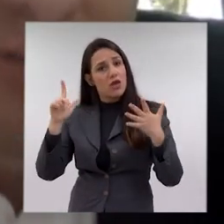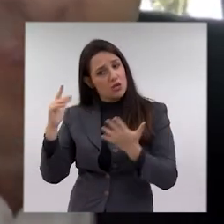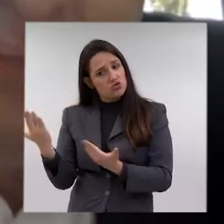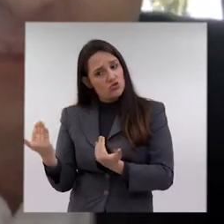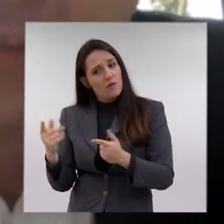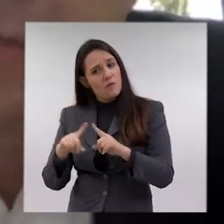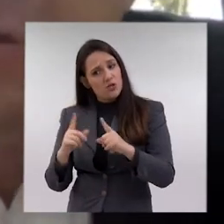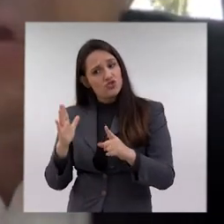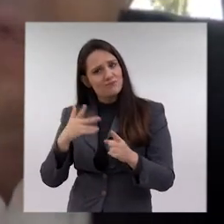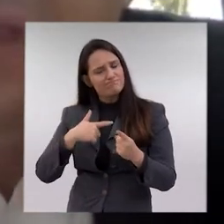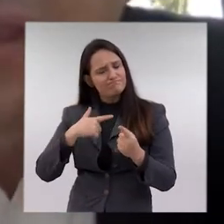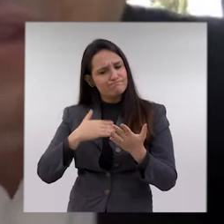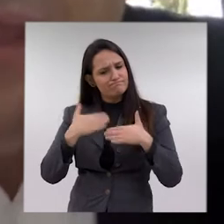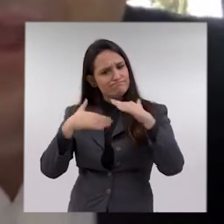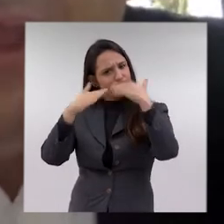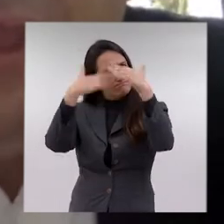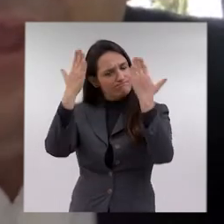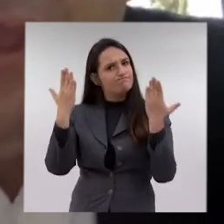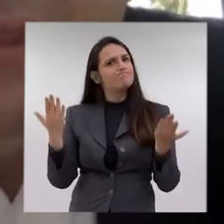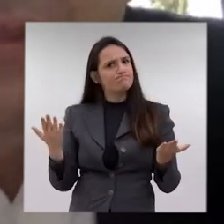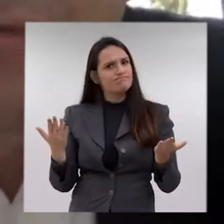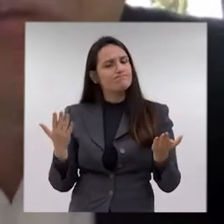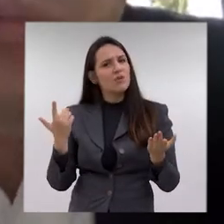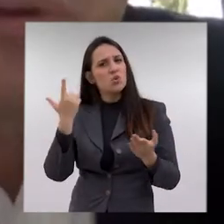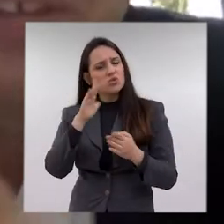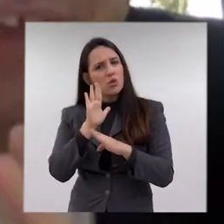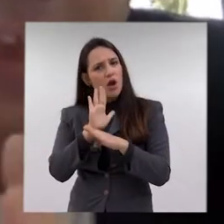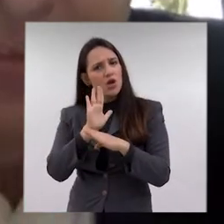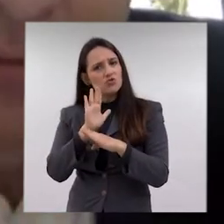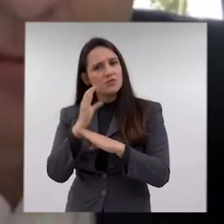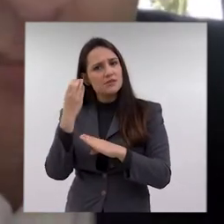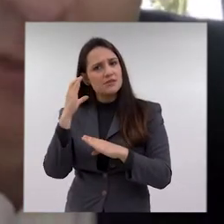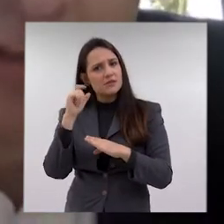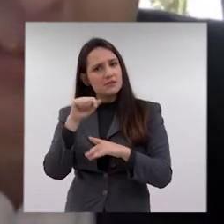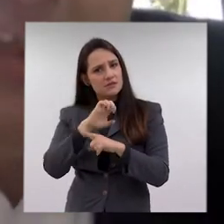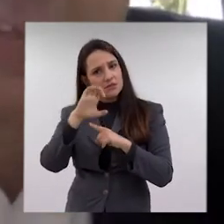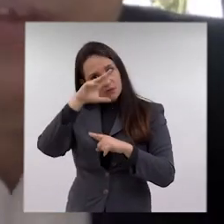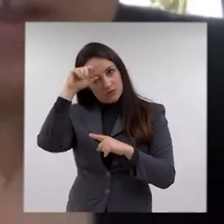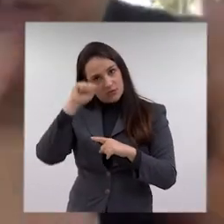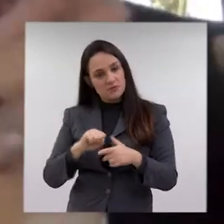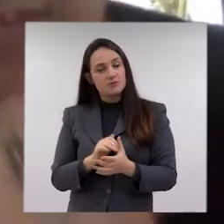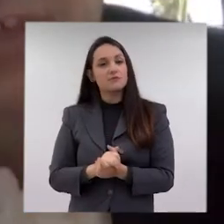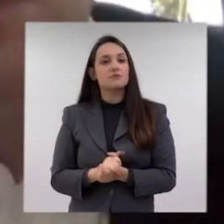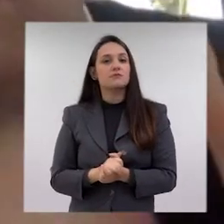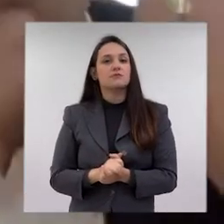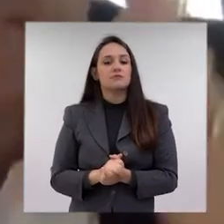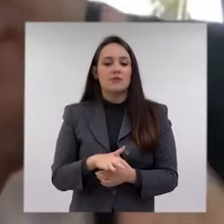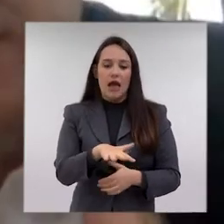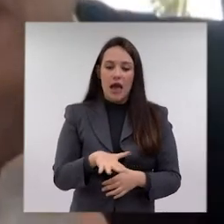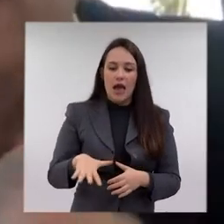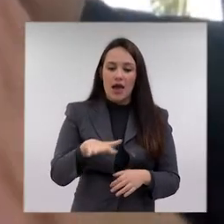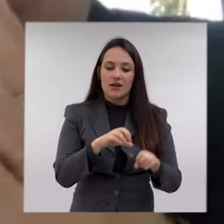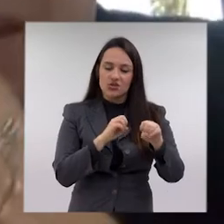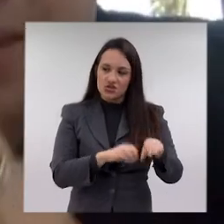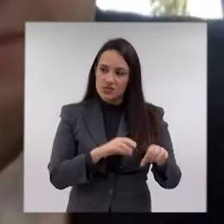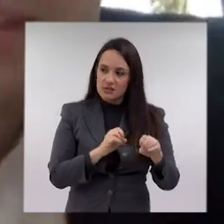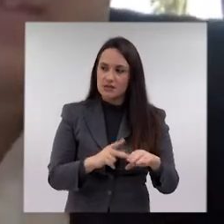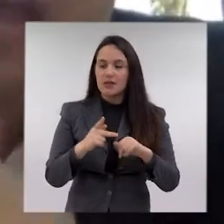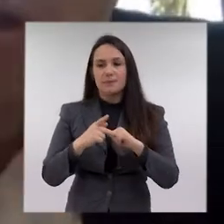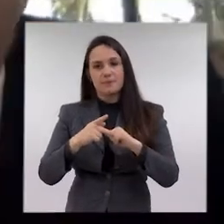pesquisador, jovem pesquisador, que contribuiu com a ciência sul-mato-grossense. Então, na área de ensino,